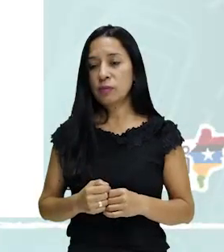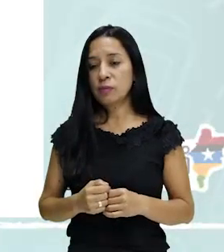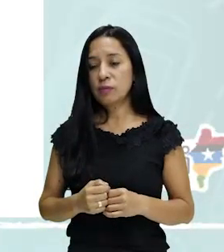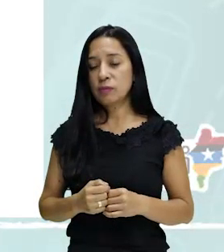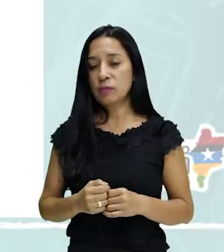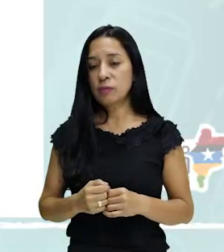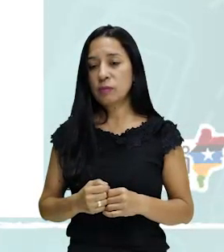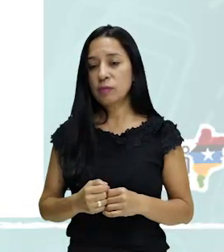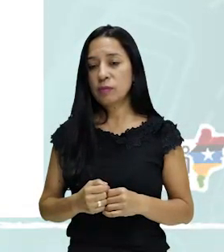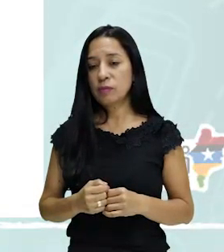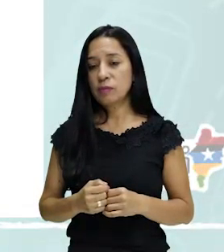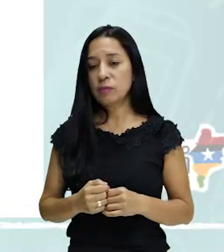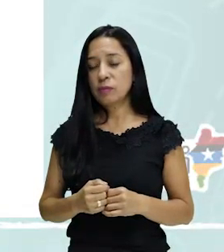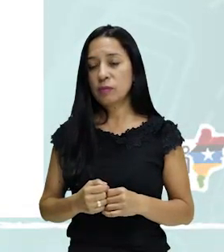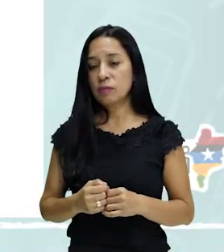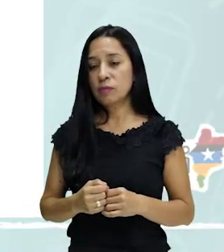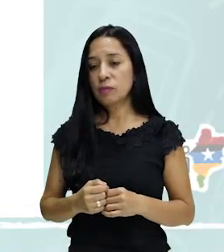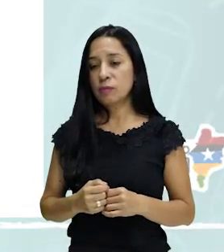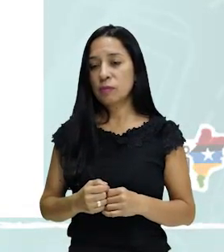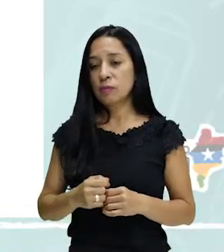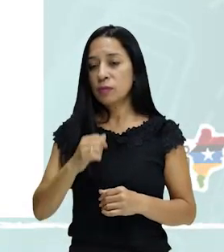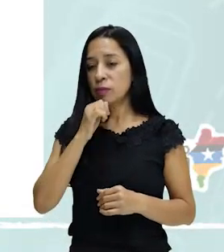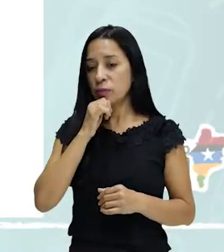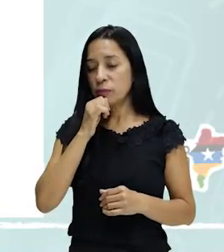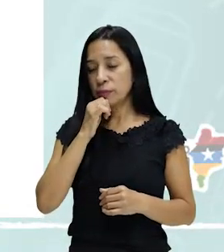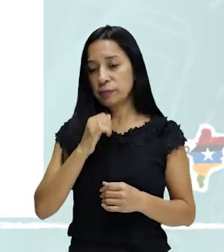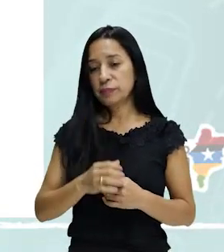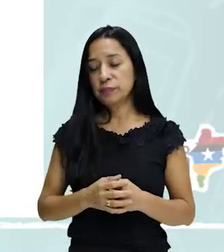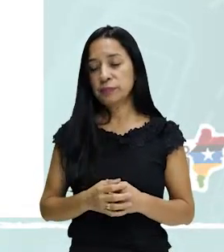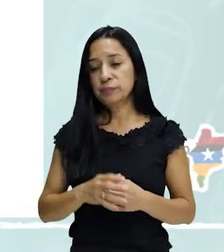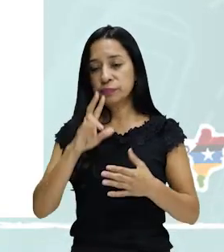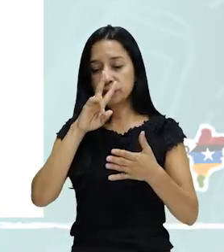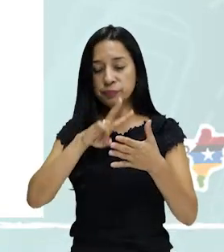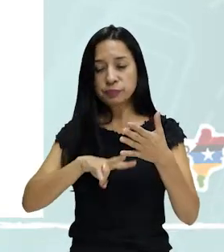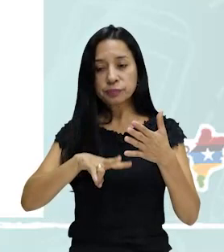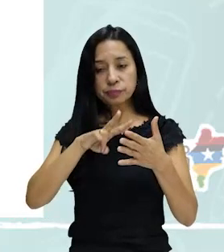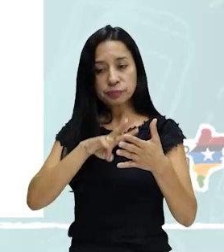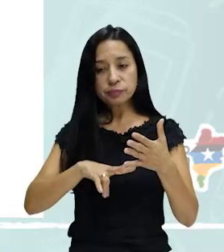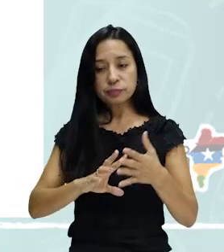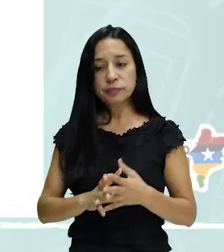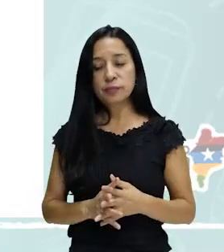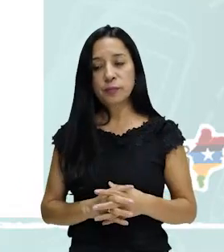ele é abandonado a uma certa altura, por exemplo, a de 10 metros, certo?